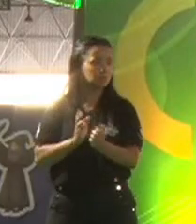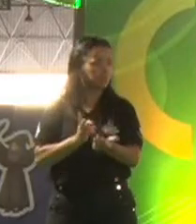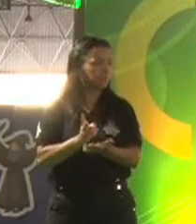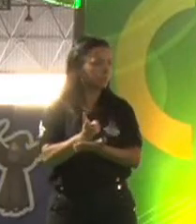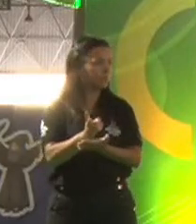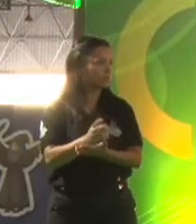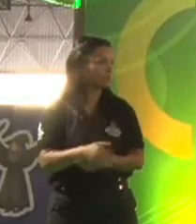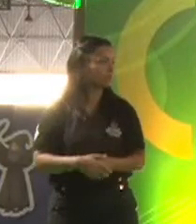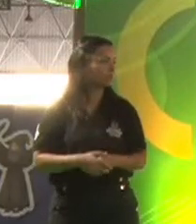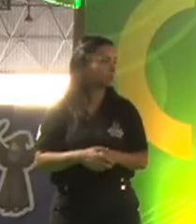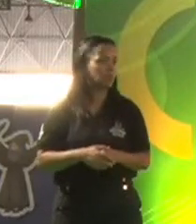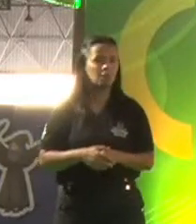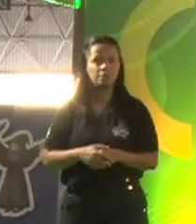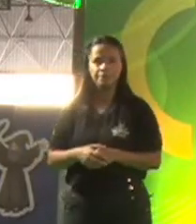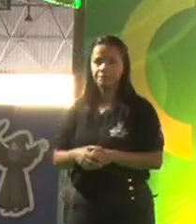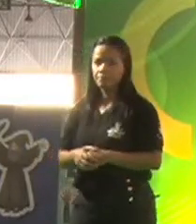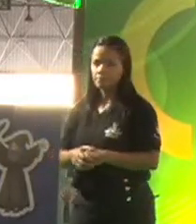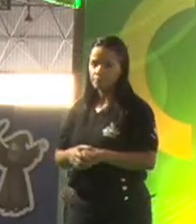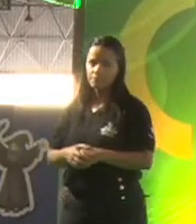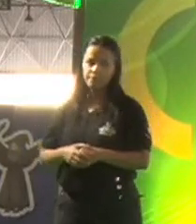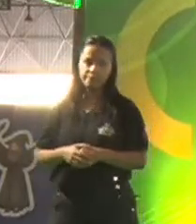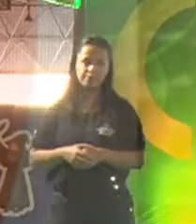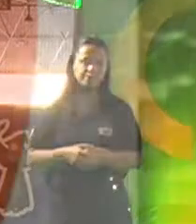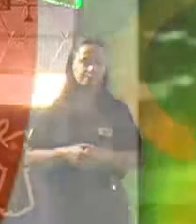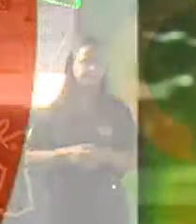seguir vamos lá